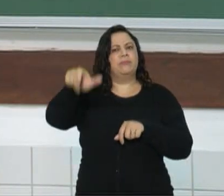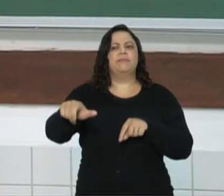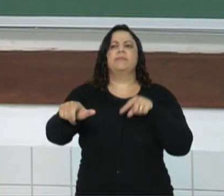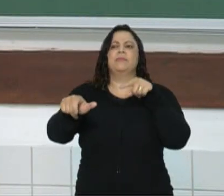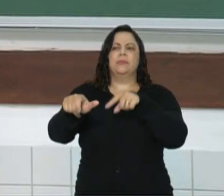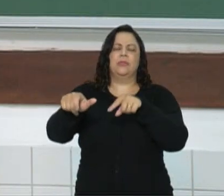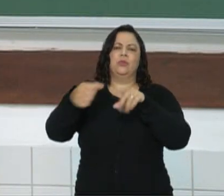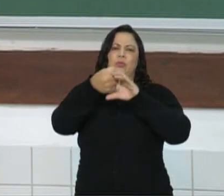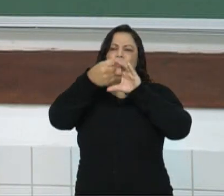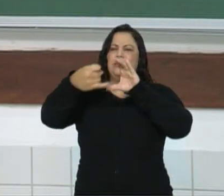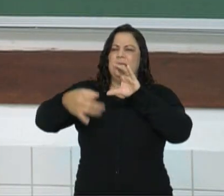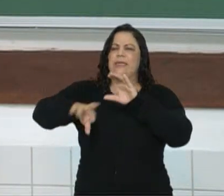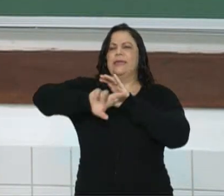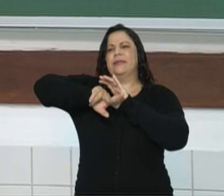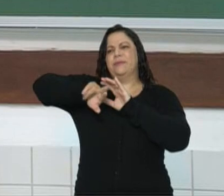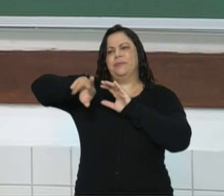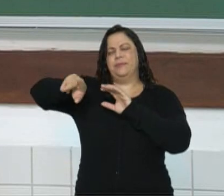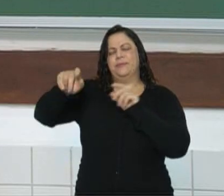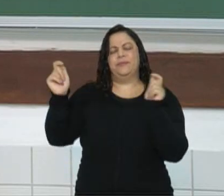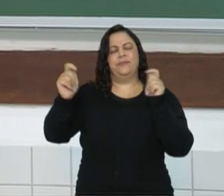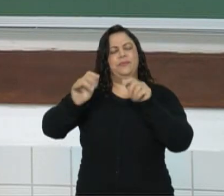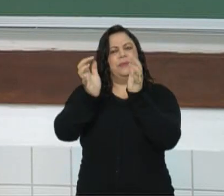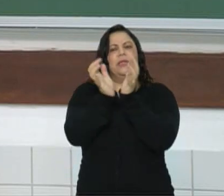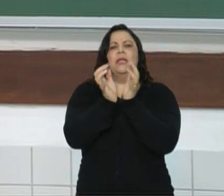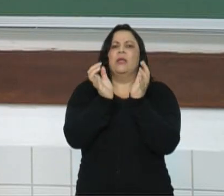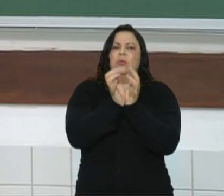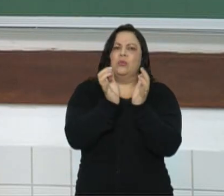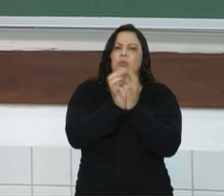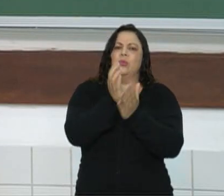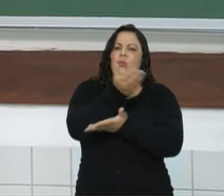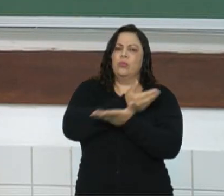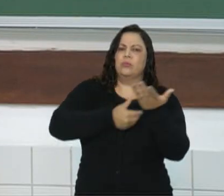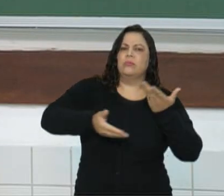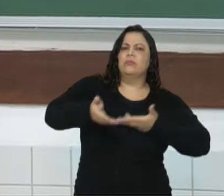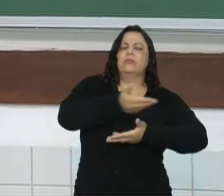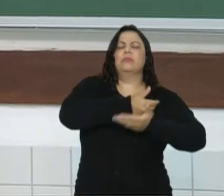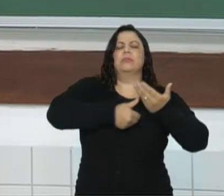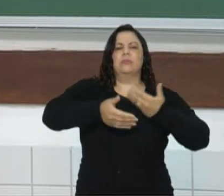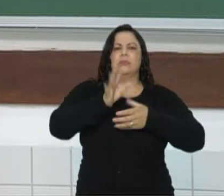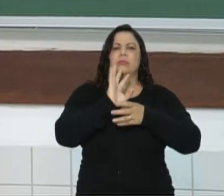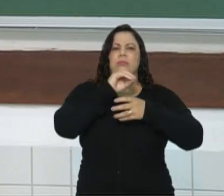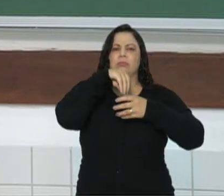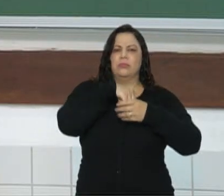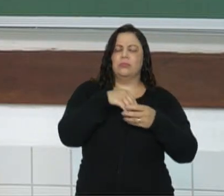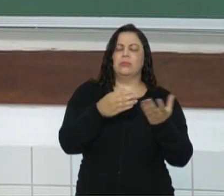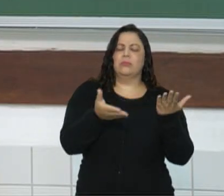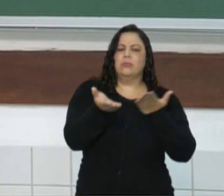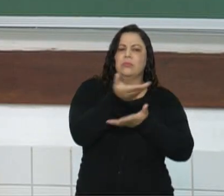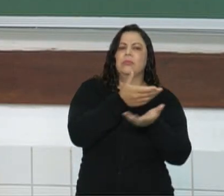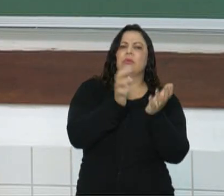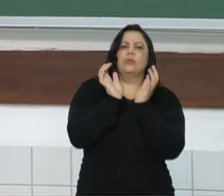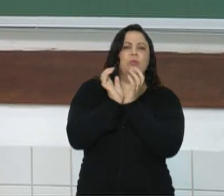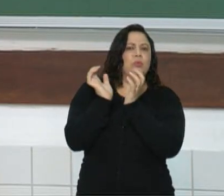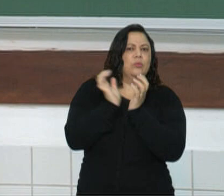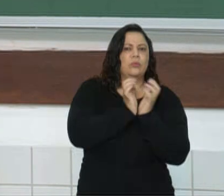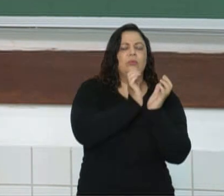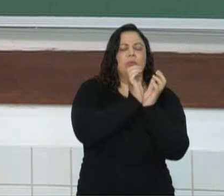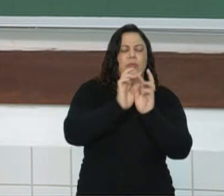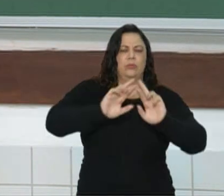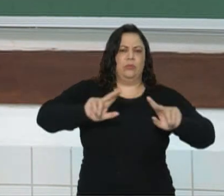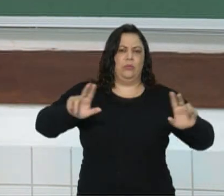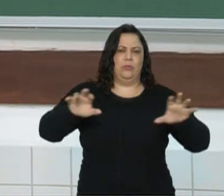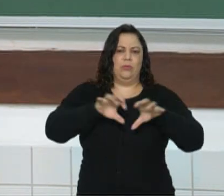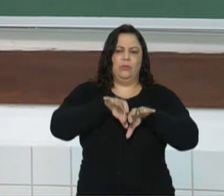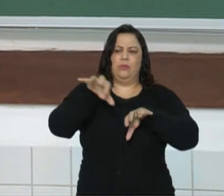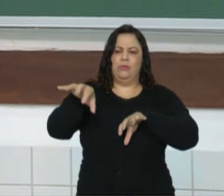consegue caracterizar dentro desse grupo e consegue, obviamente, se distinguir ou se associar. Então, por isso, para entender um ser